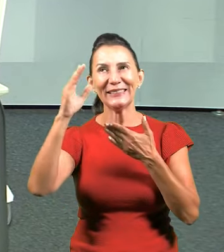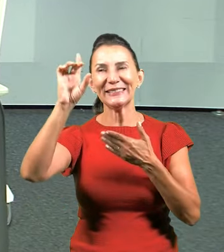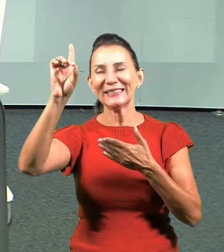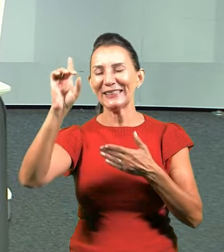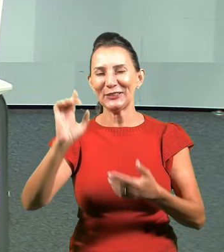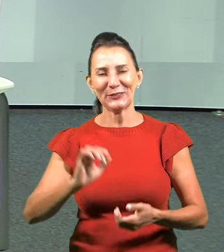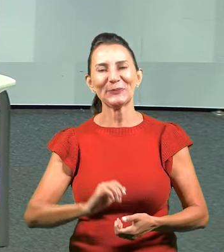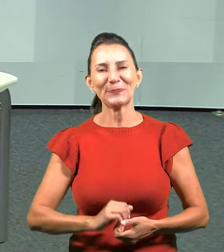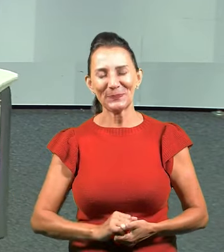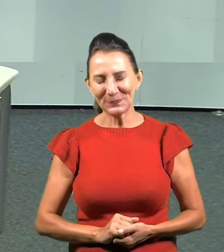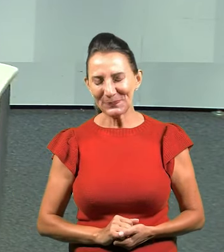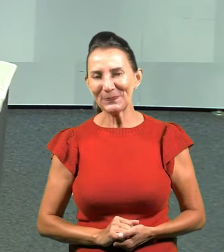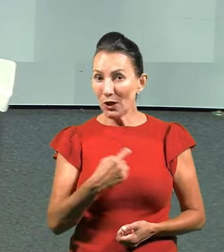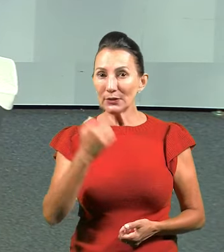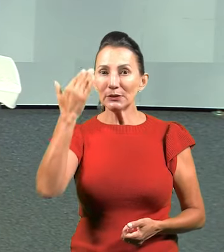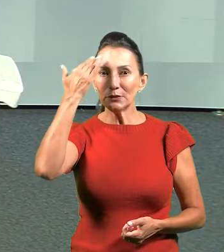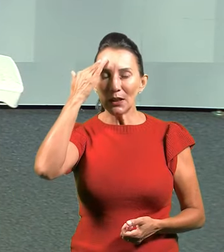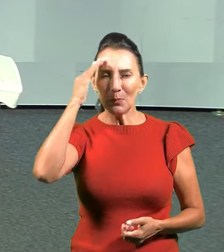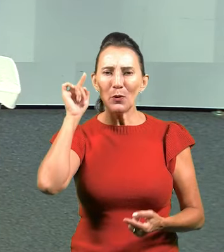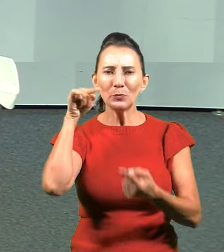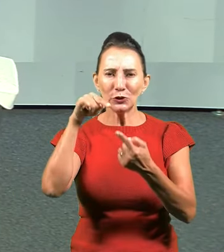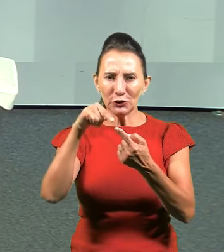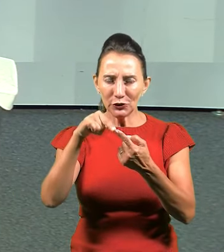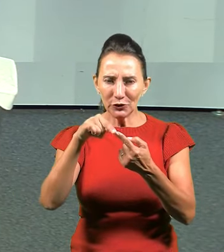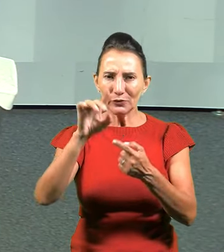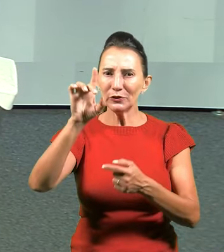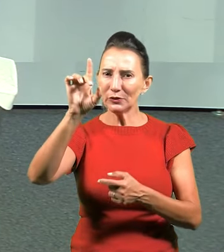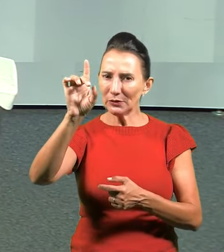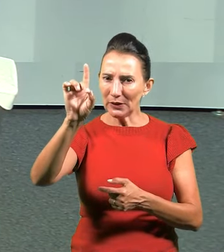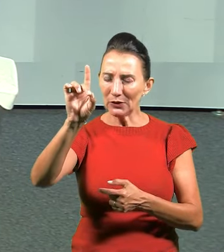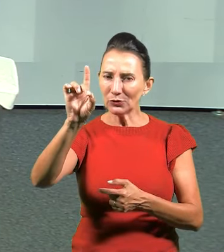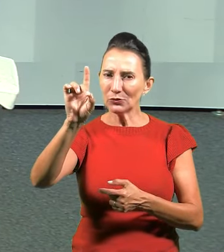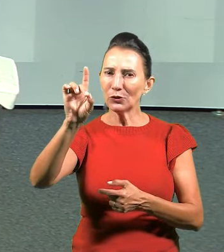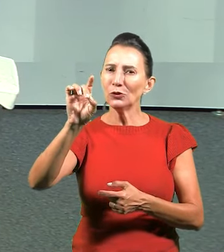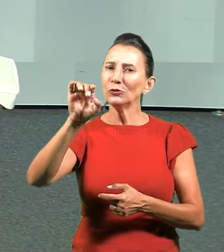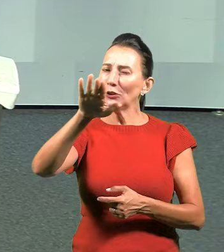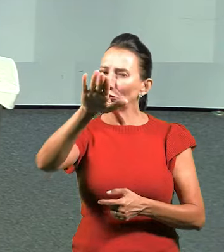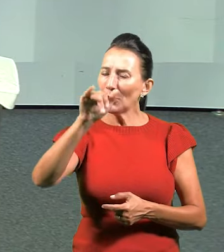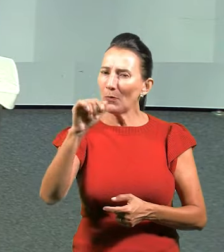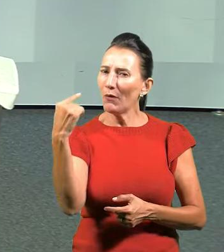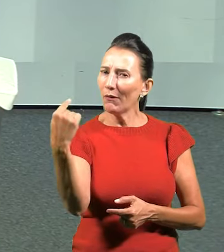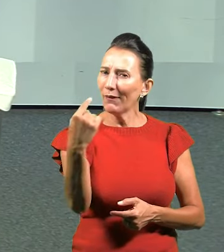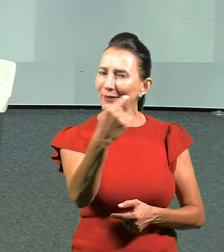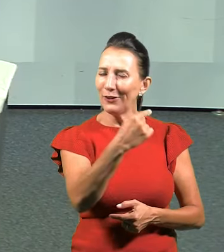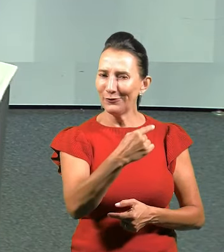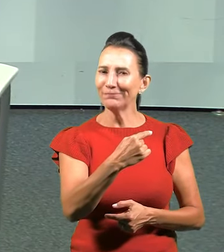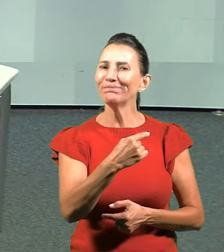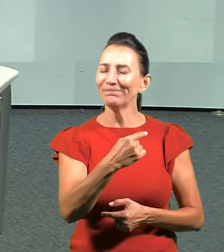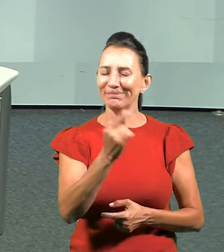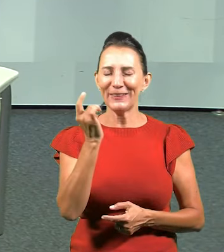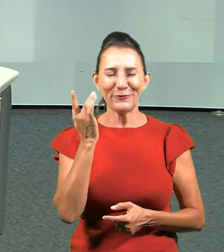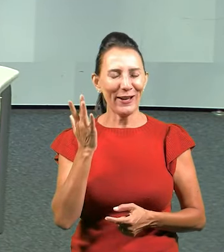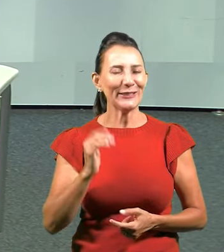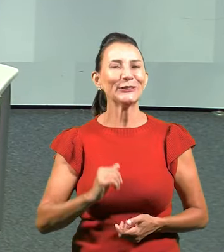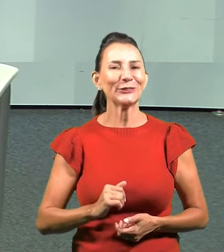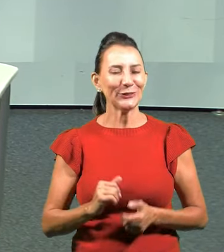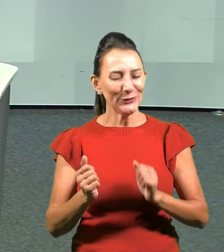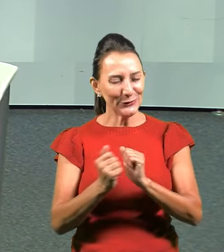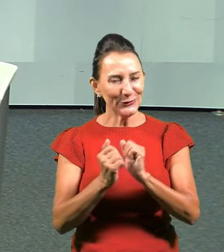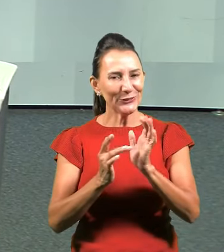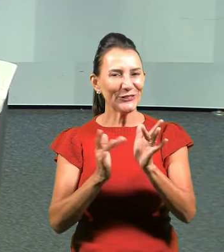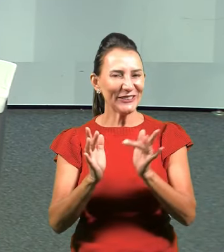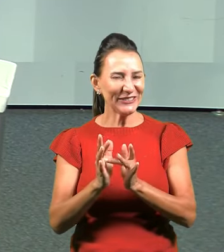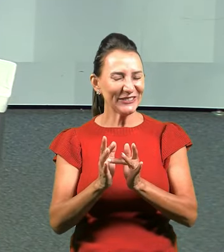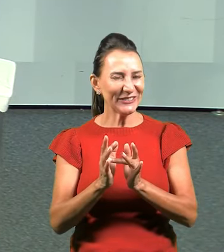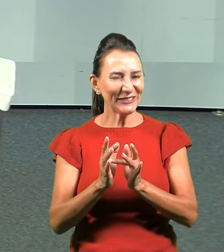Deus. Amém. É isso, quando a gente entende o propósito para aquilo que Deus nos chamou, as coisas realmente ficam mais fáceis. E com